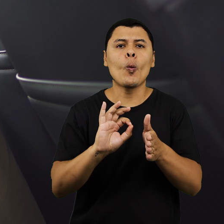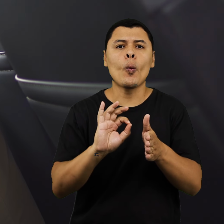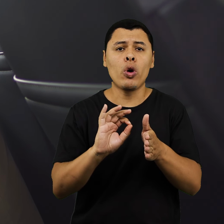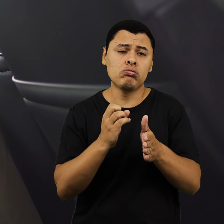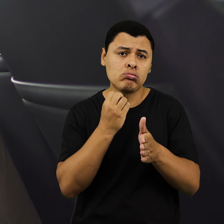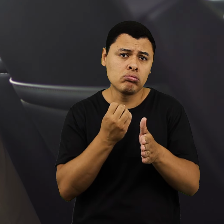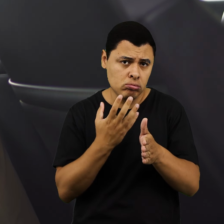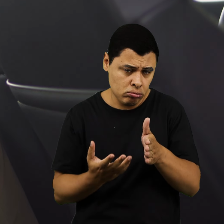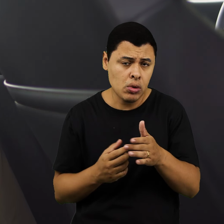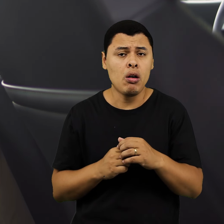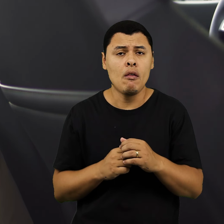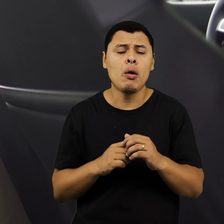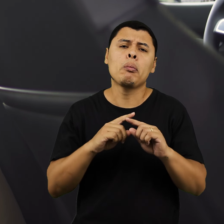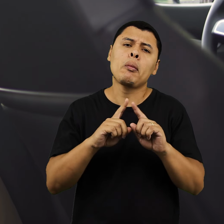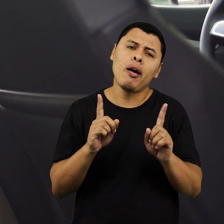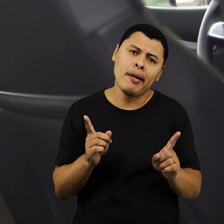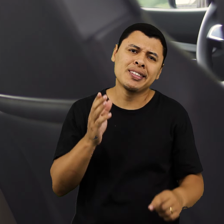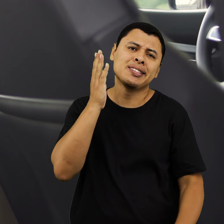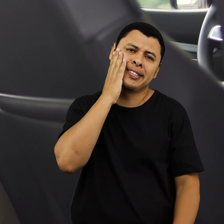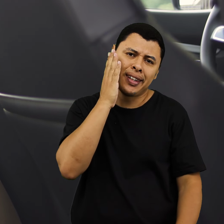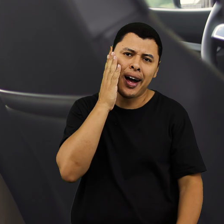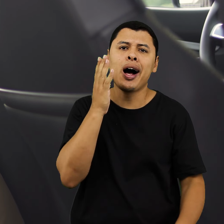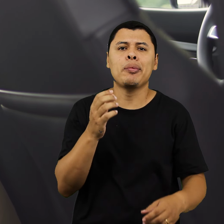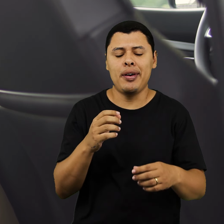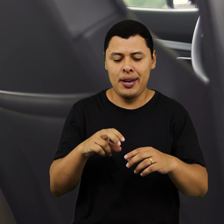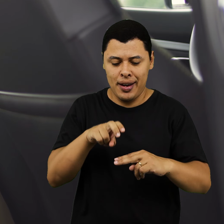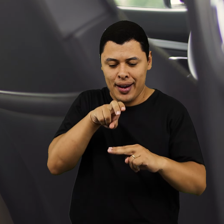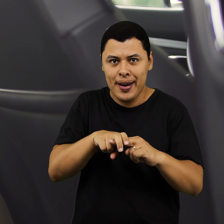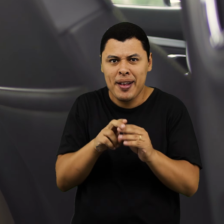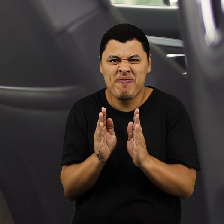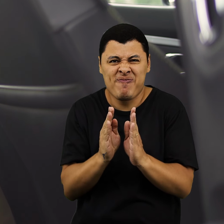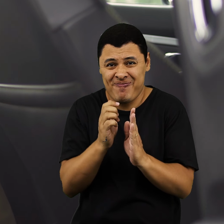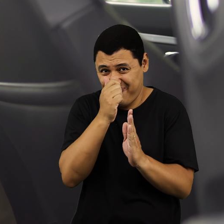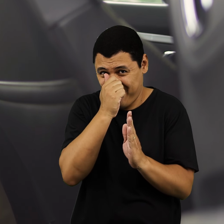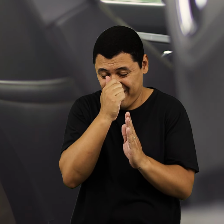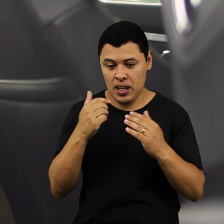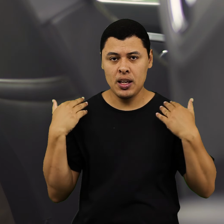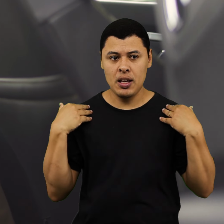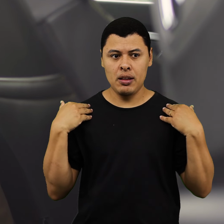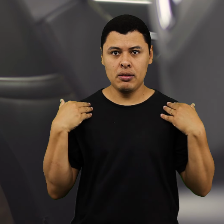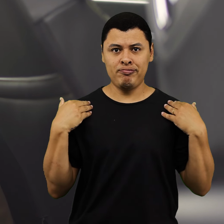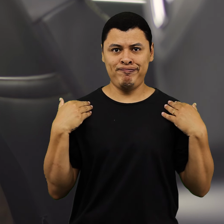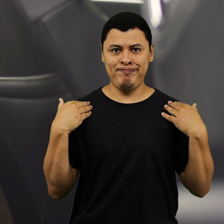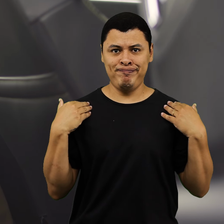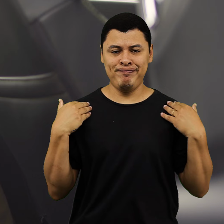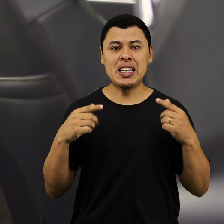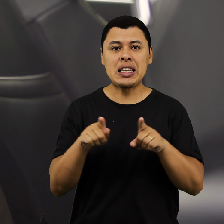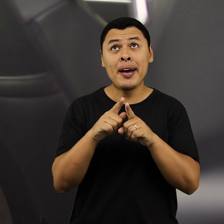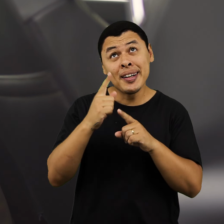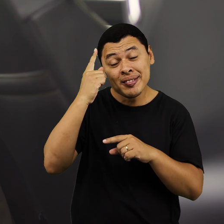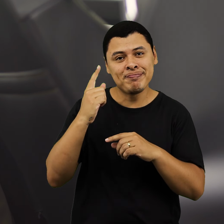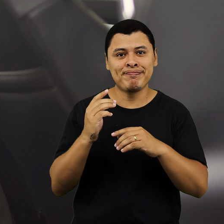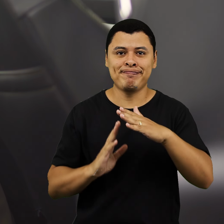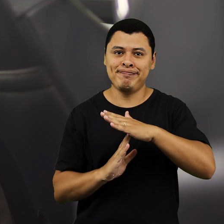banco da frente. Agora, é lógico, a gente está falando de assentos curtos, uma posição do encosto também mais ereta e uma limitação